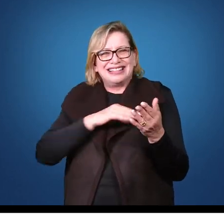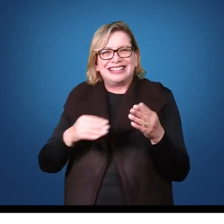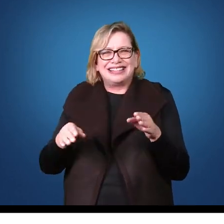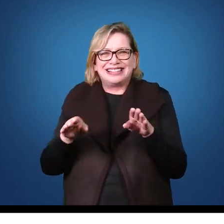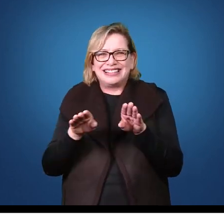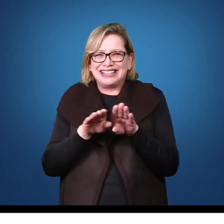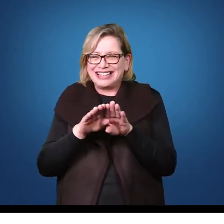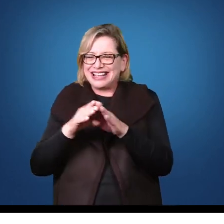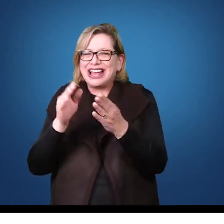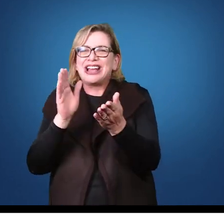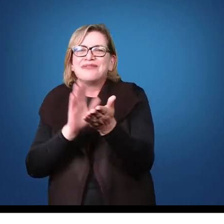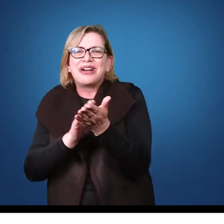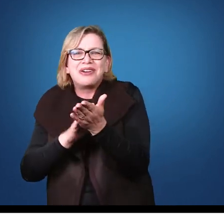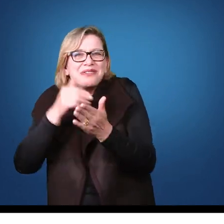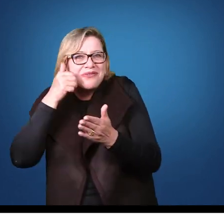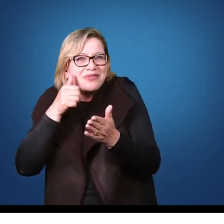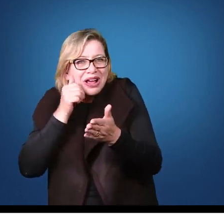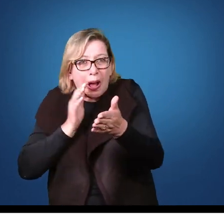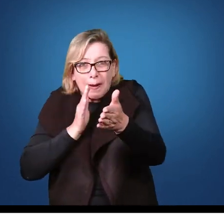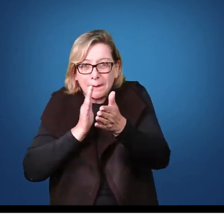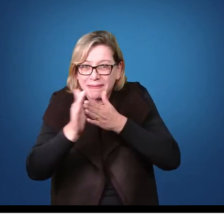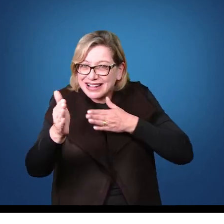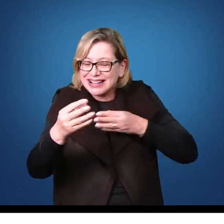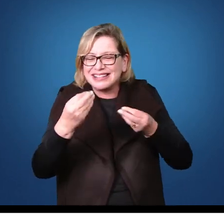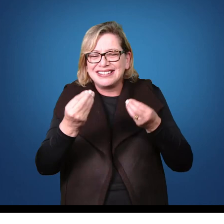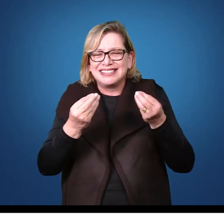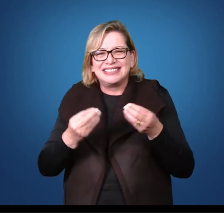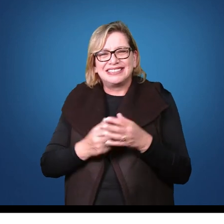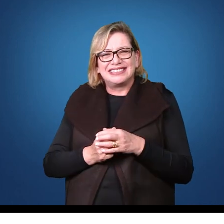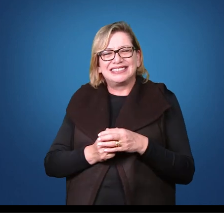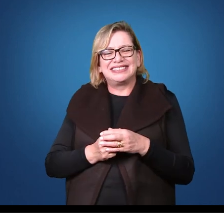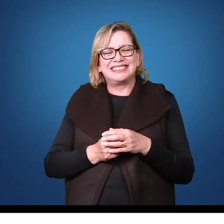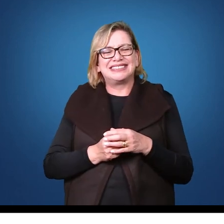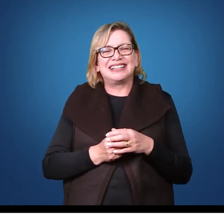Palmas para as bandoleiras.